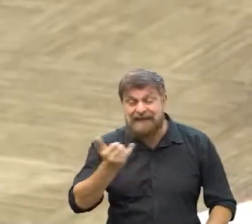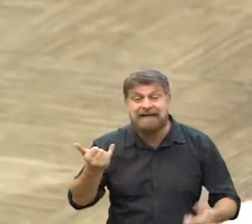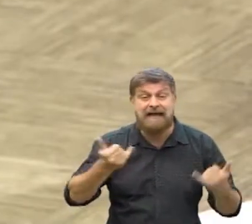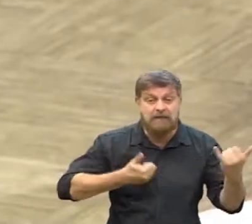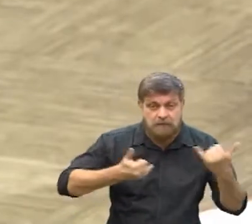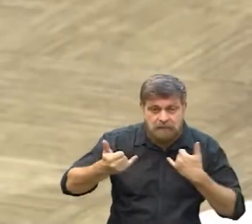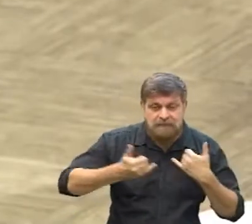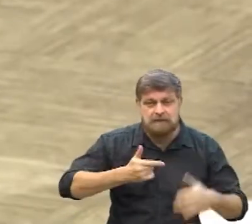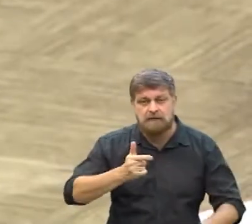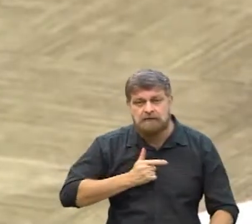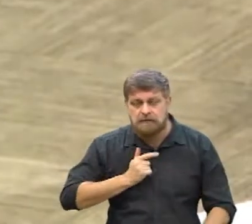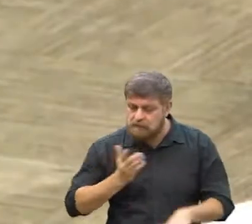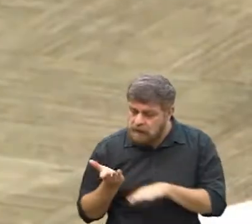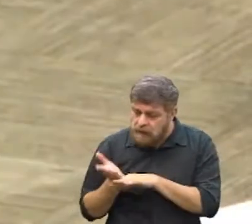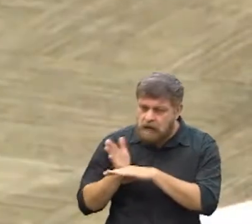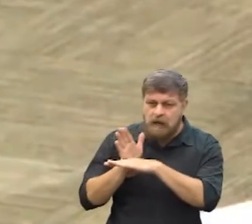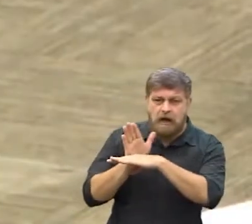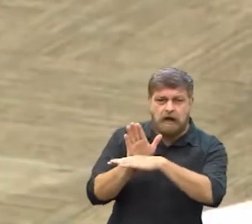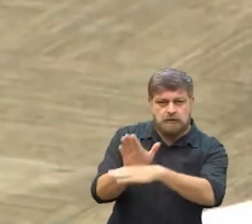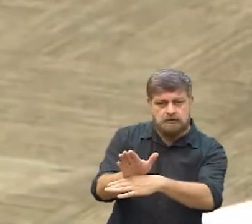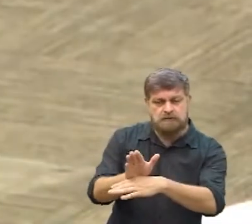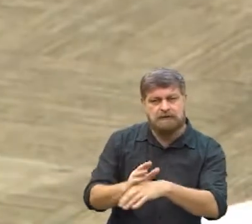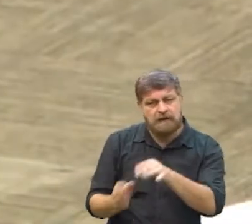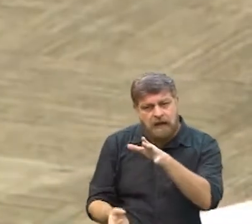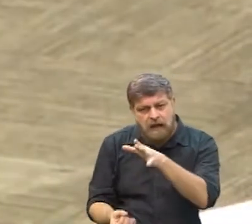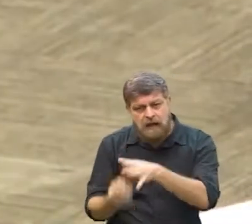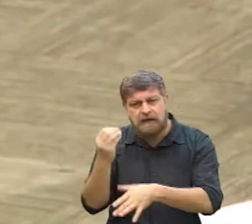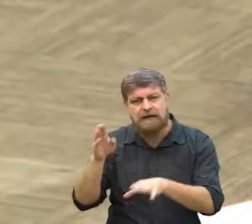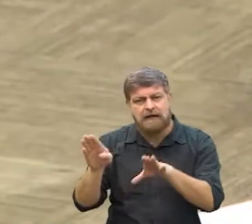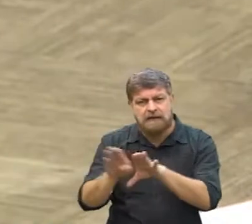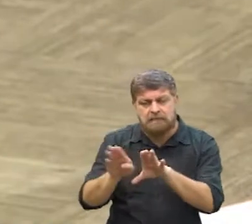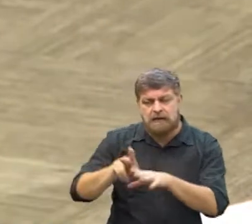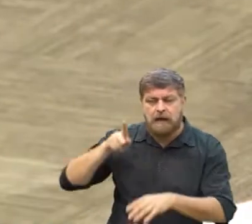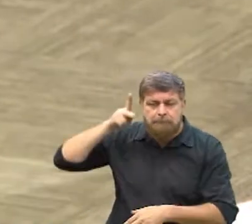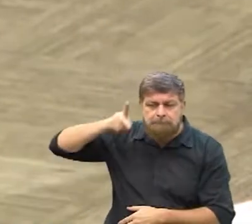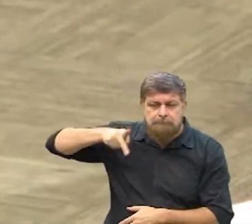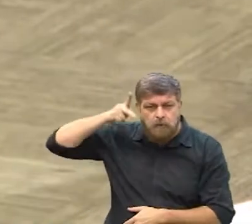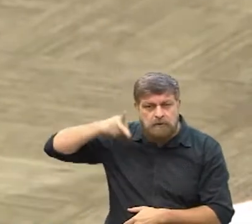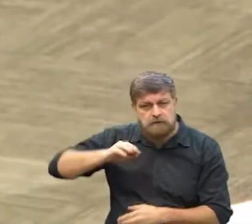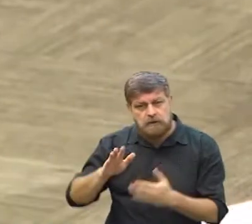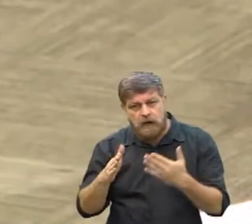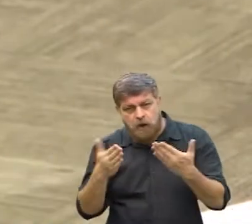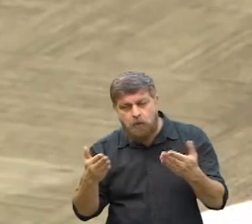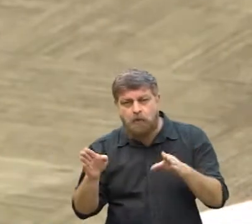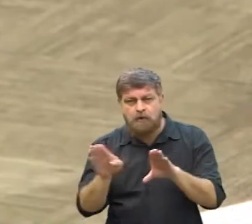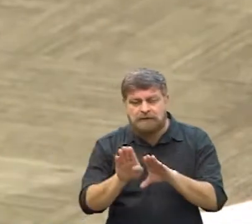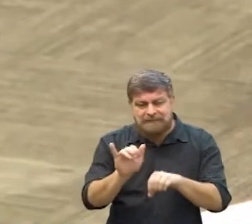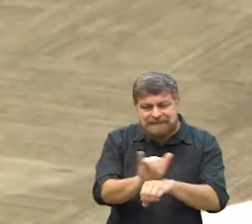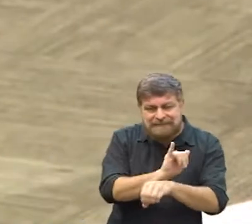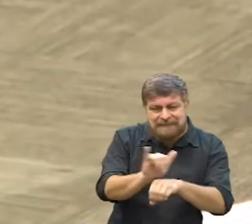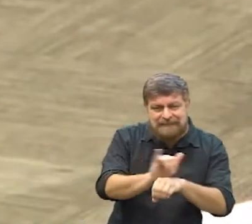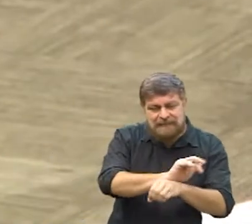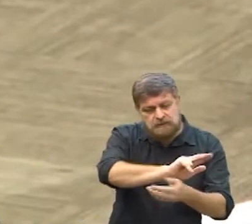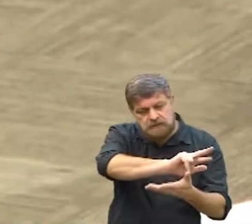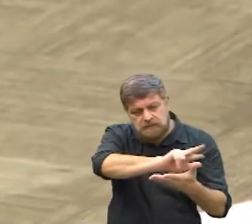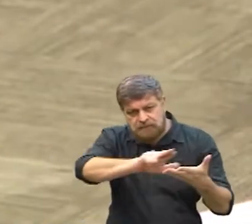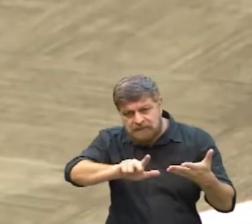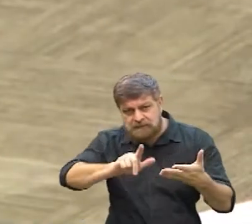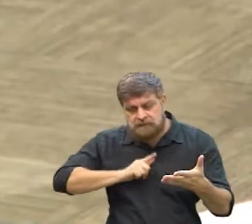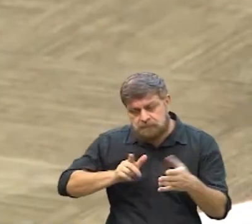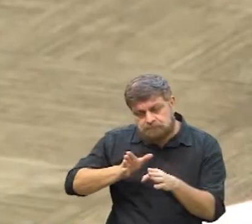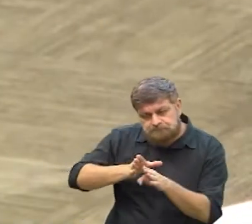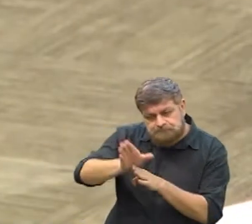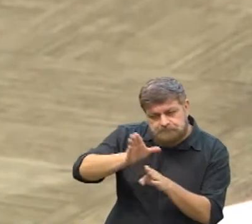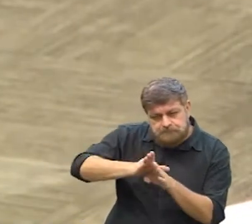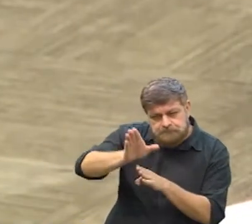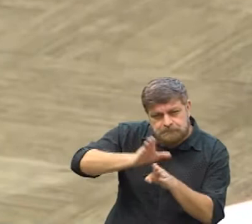possamos ter as informações para poder ajudar a formular, inclusive, seja uma política, seja outras formas aí